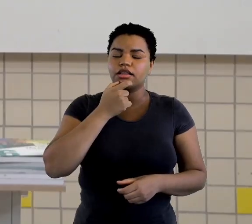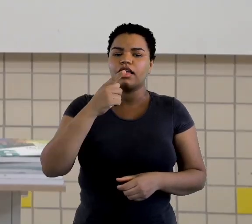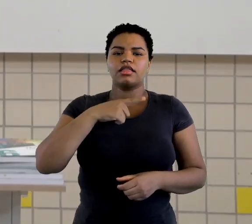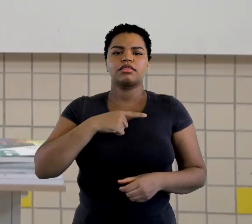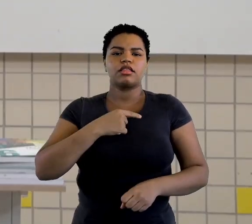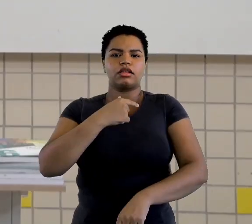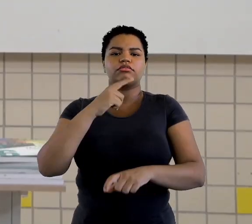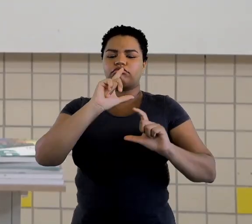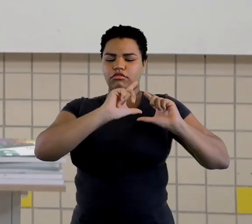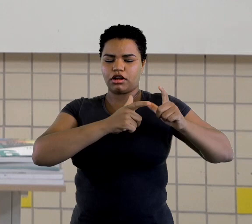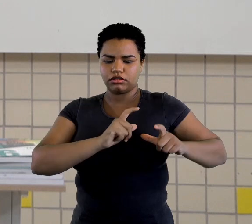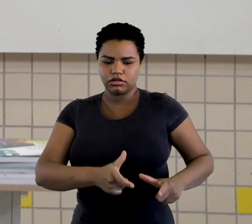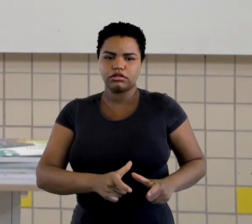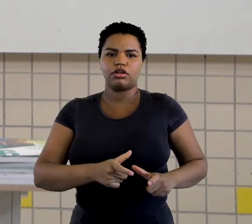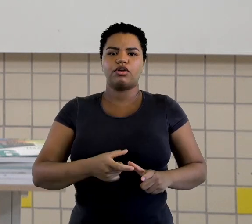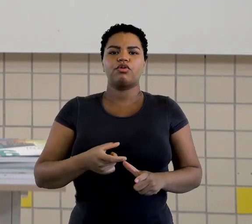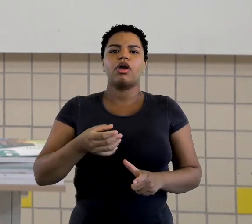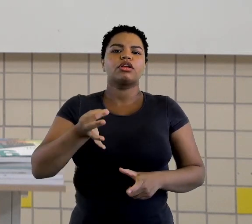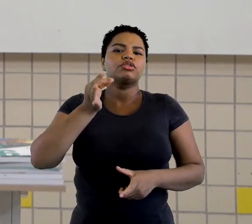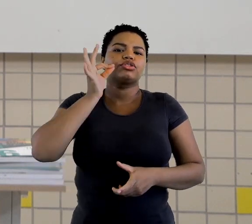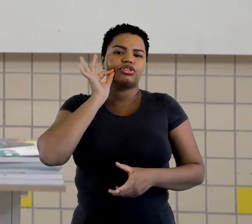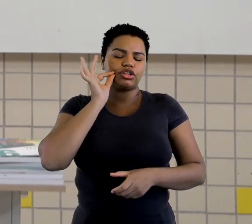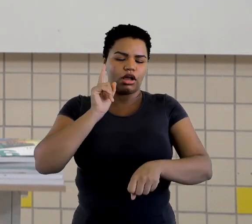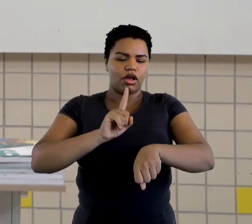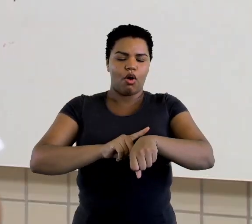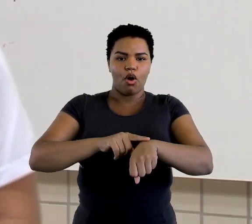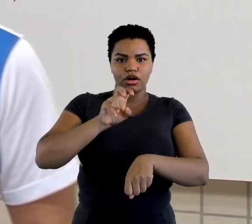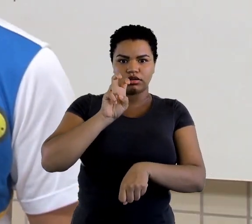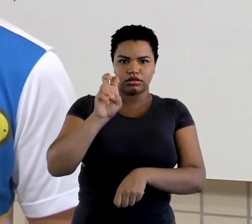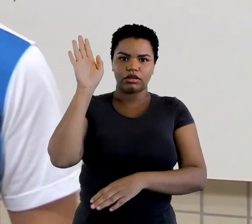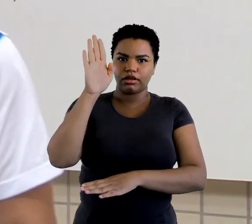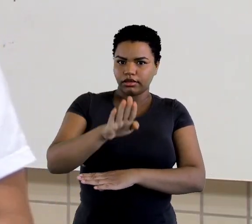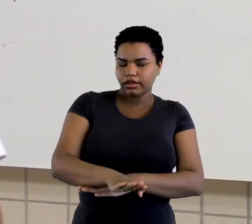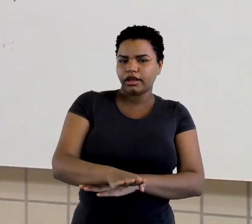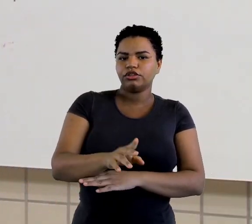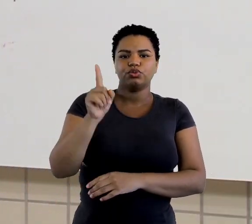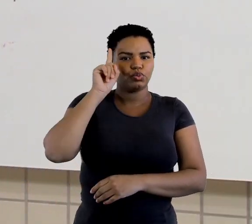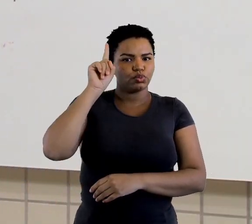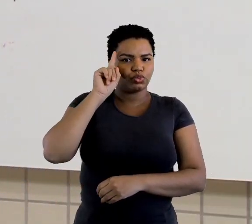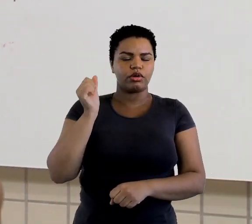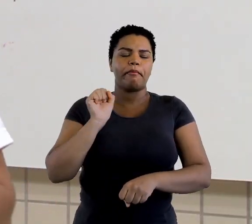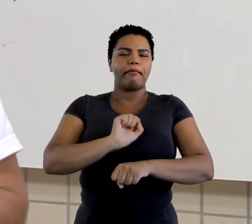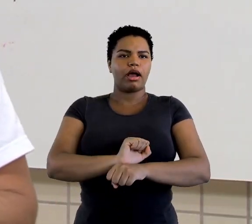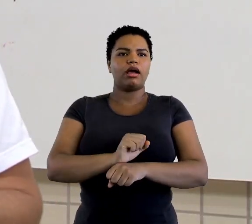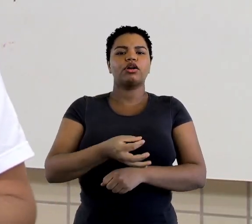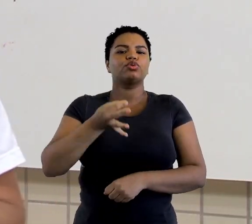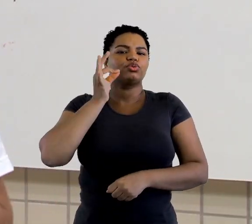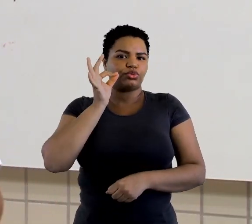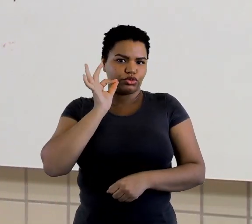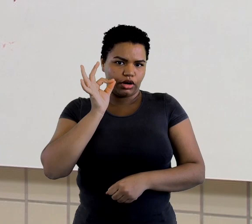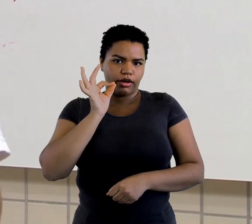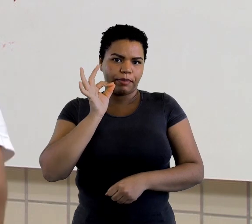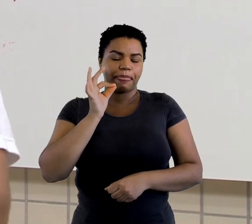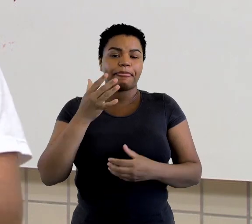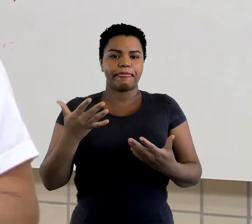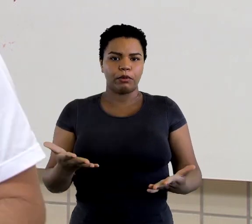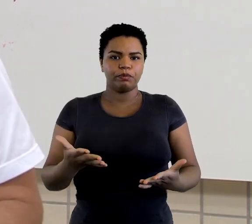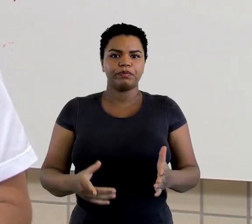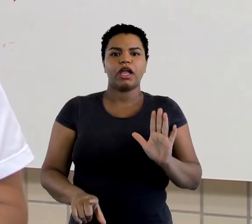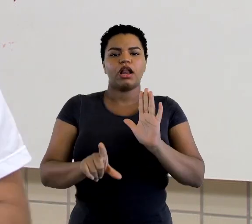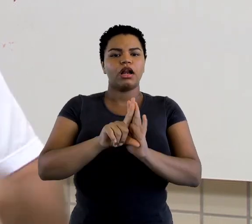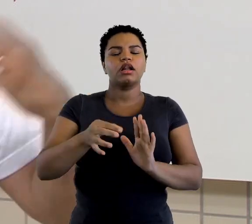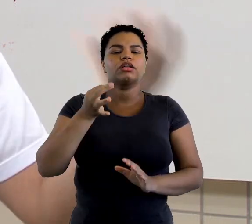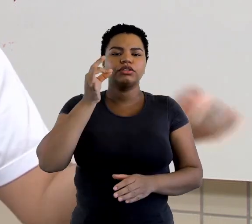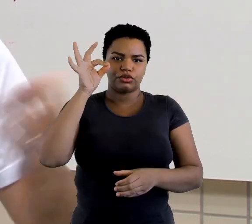eles param para tomar um chá, correto? A Lei do Chá começou a proibir o transporte e a produção